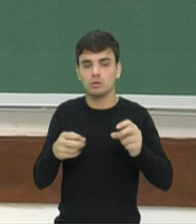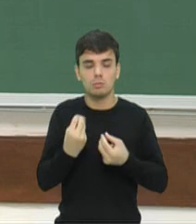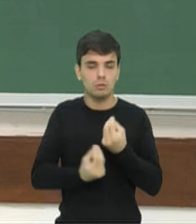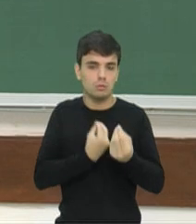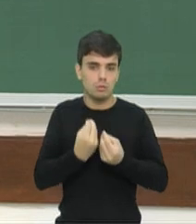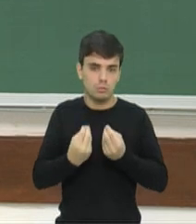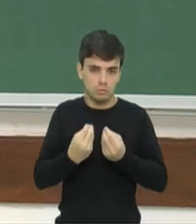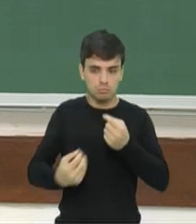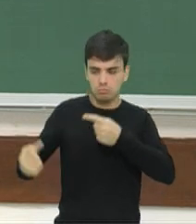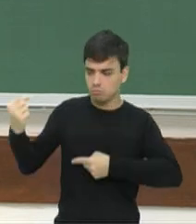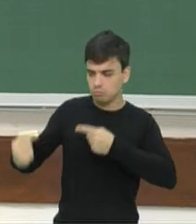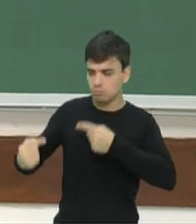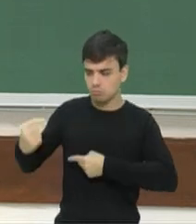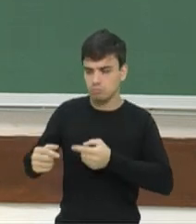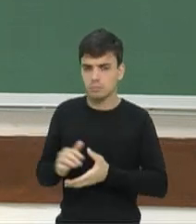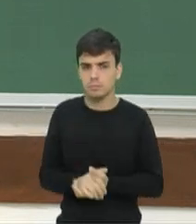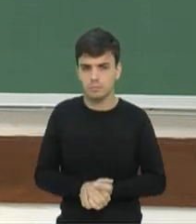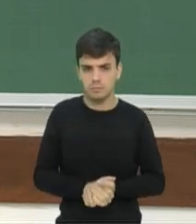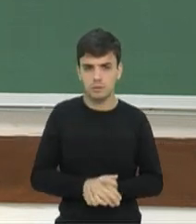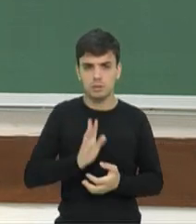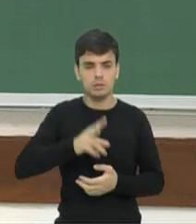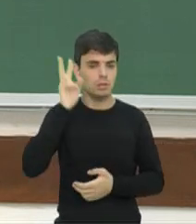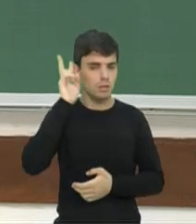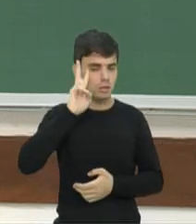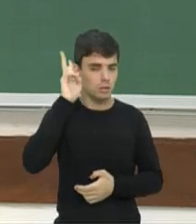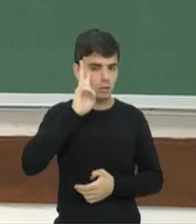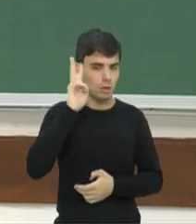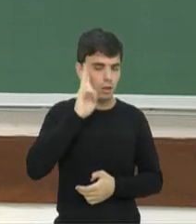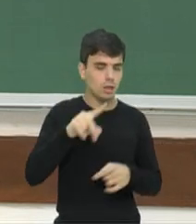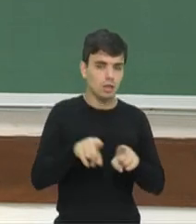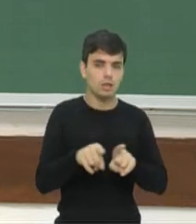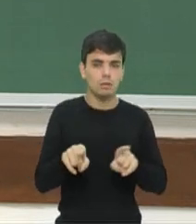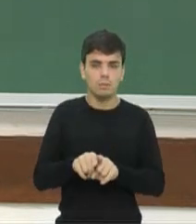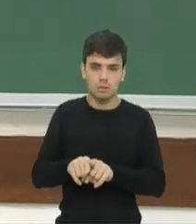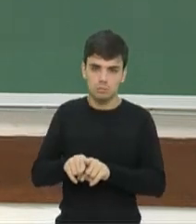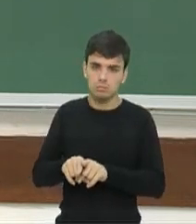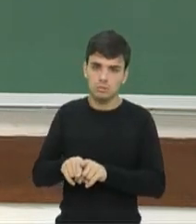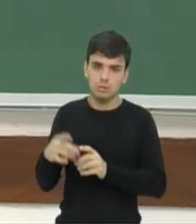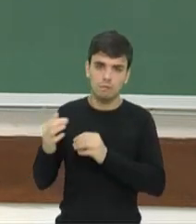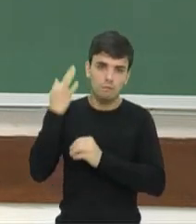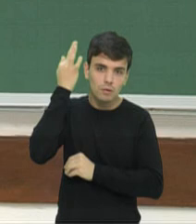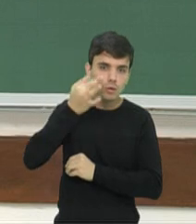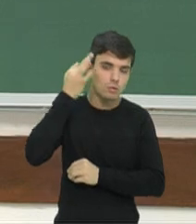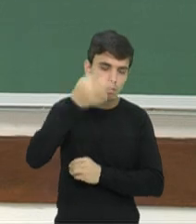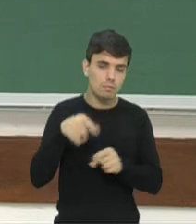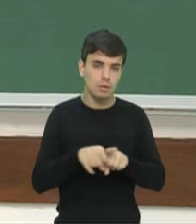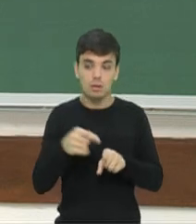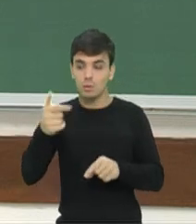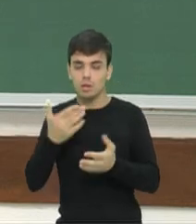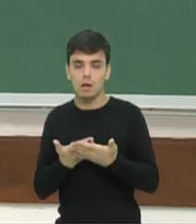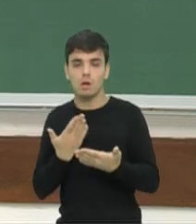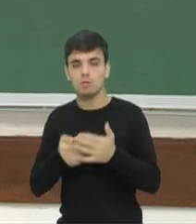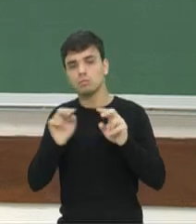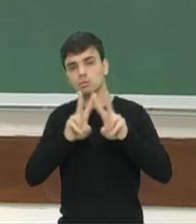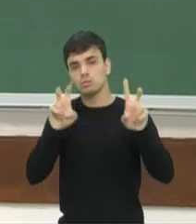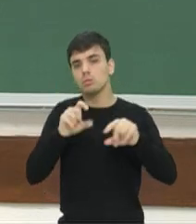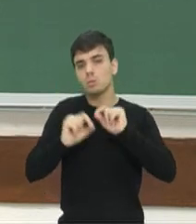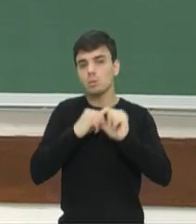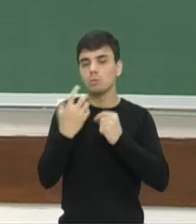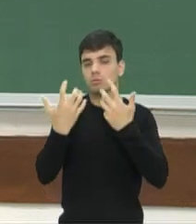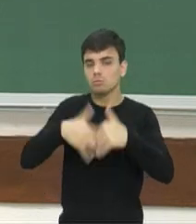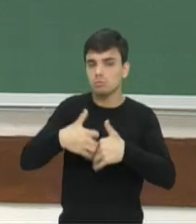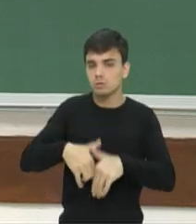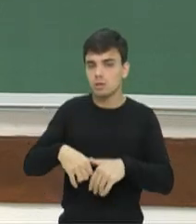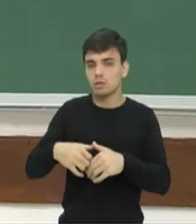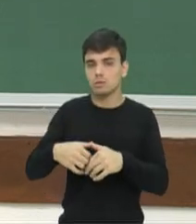no Karatê. Então falamos a parte histórica, a parte filosófica da competição do Karatê, né? A parte esportiva. Na próxima aula vamos tratar como que funciona